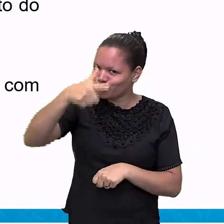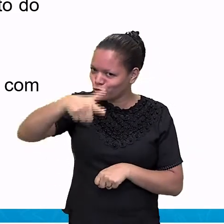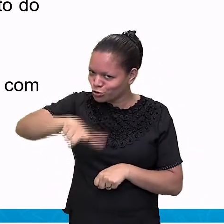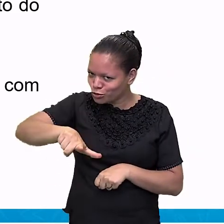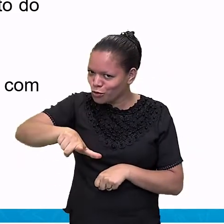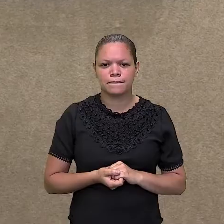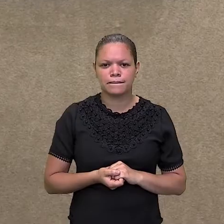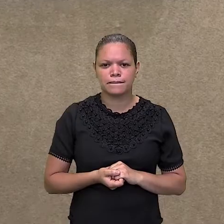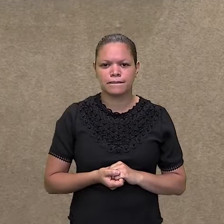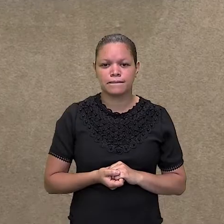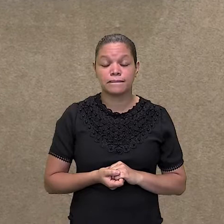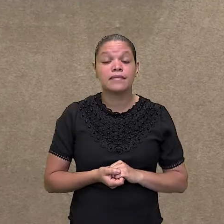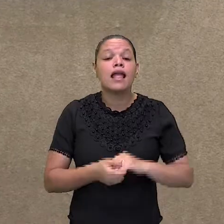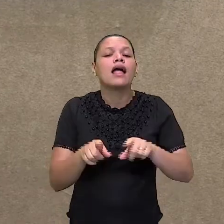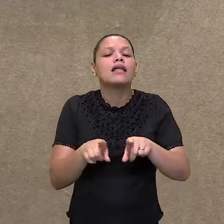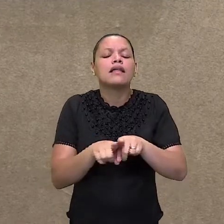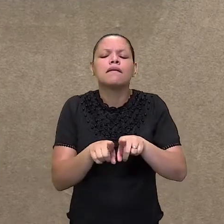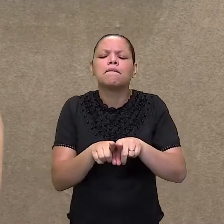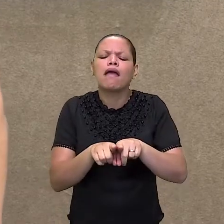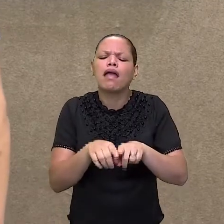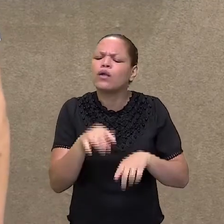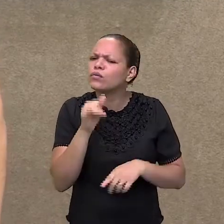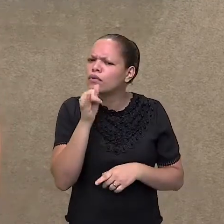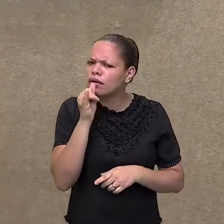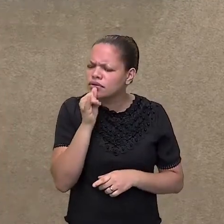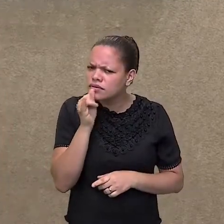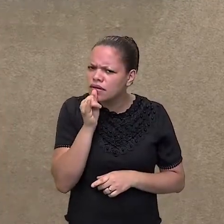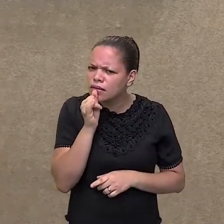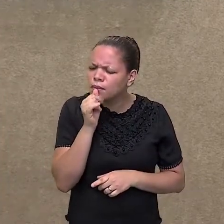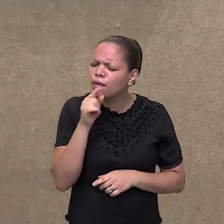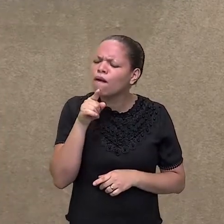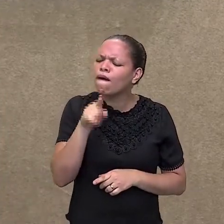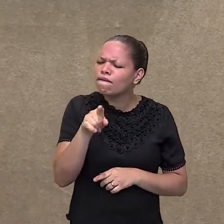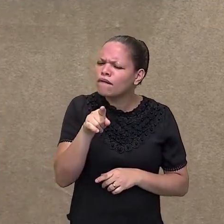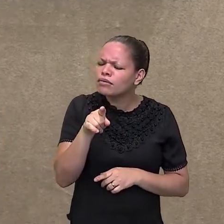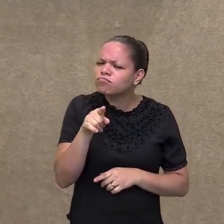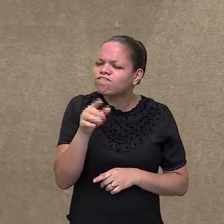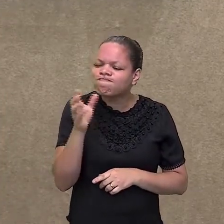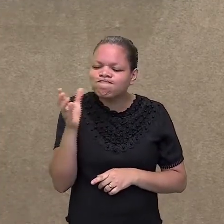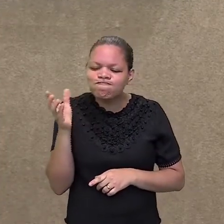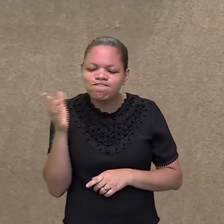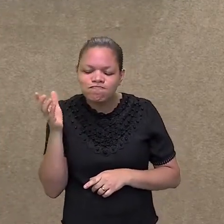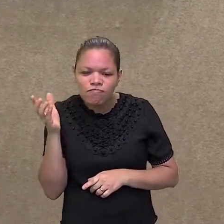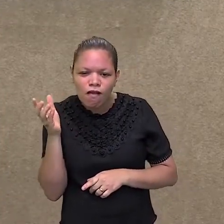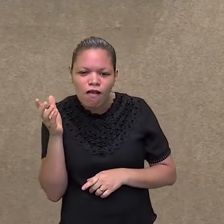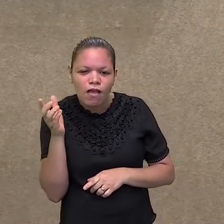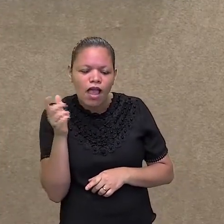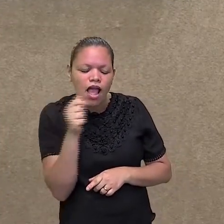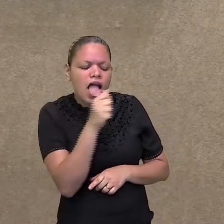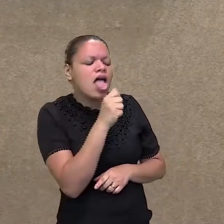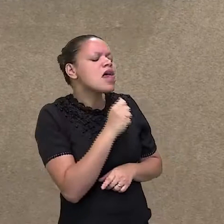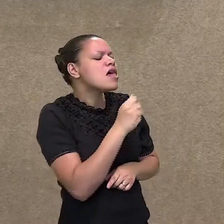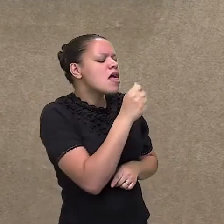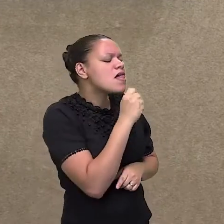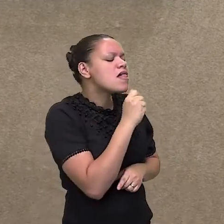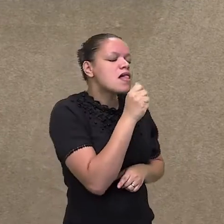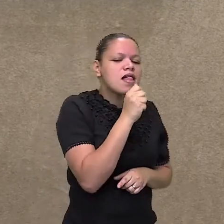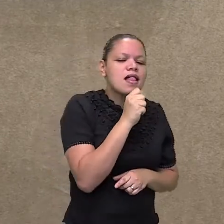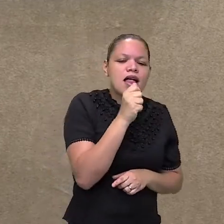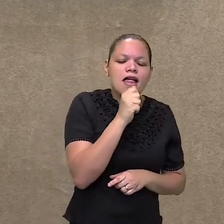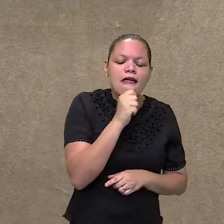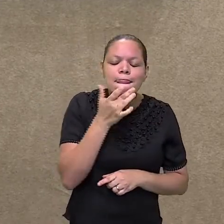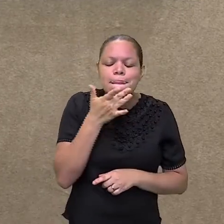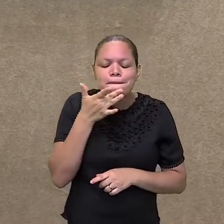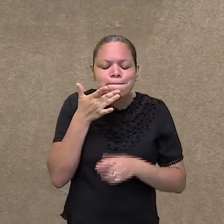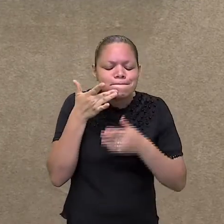do sorvete. Da mesma forma, quando você quer fazer a degustação de um chuque, um